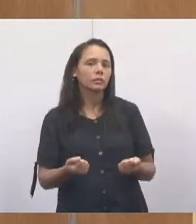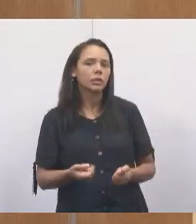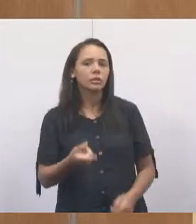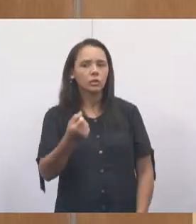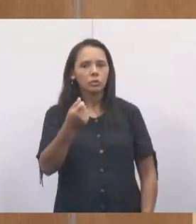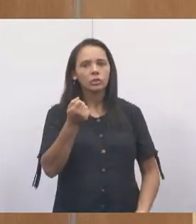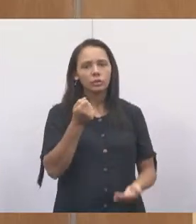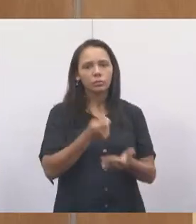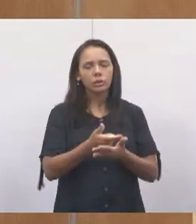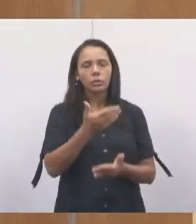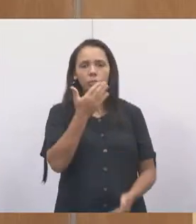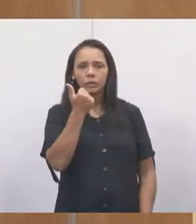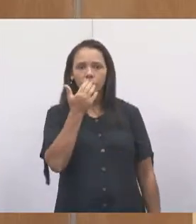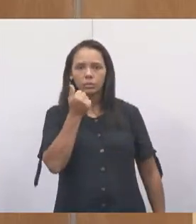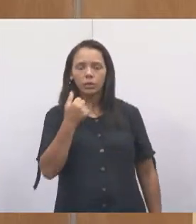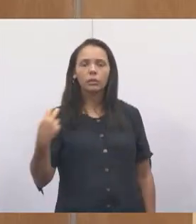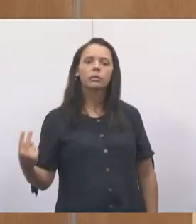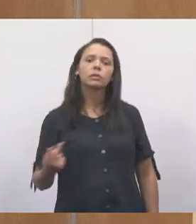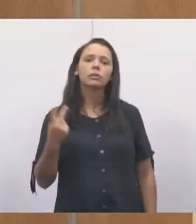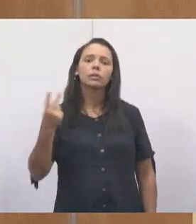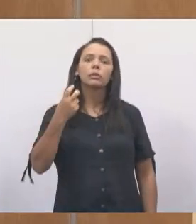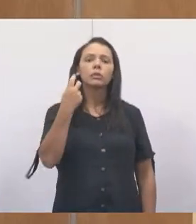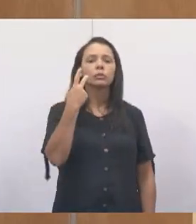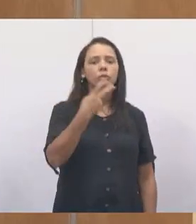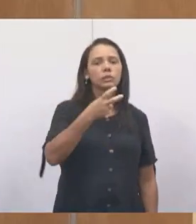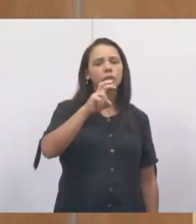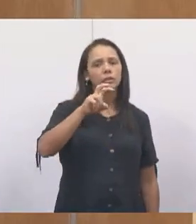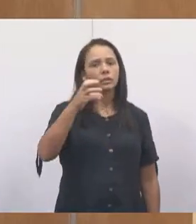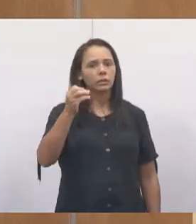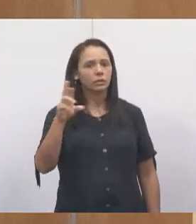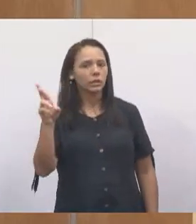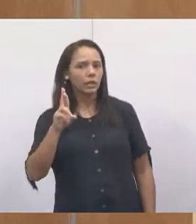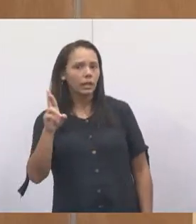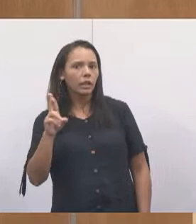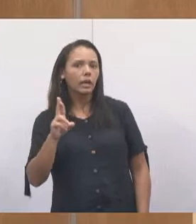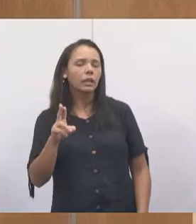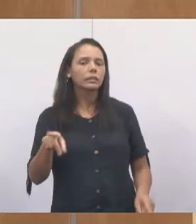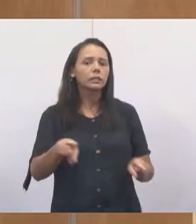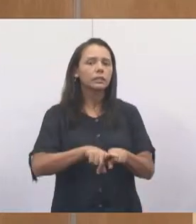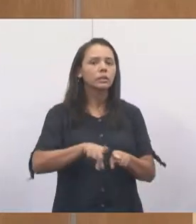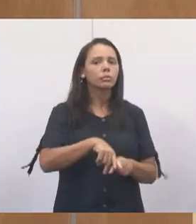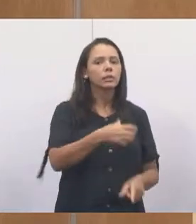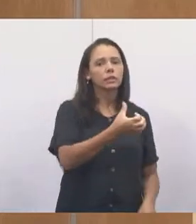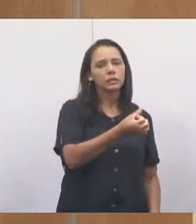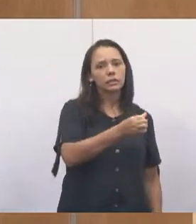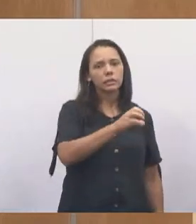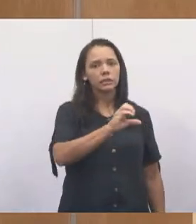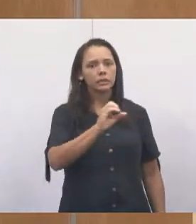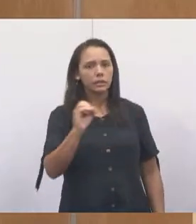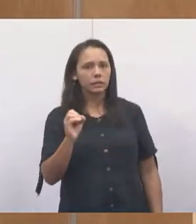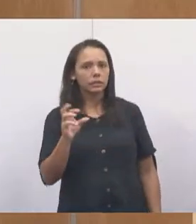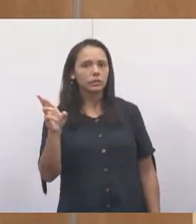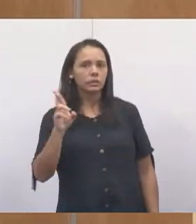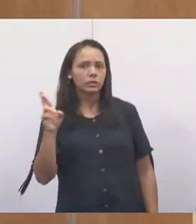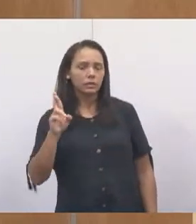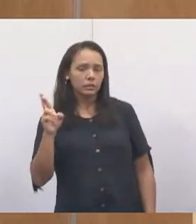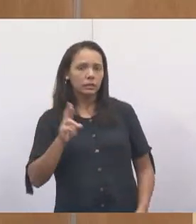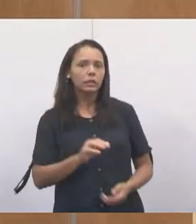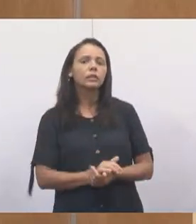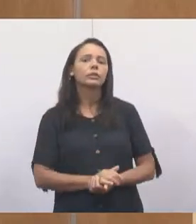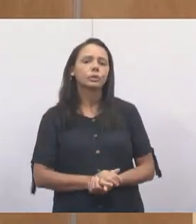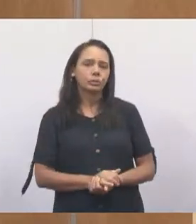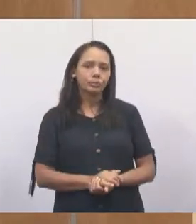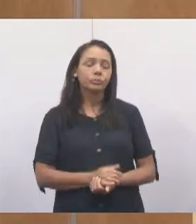de R$ 250 e o Vale Alimentação no valor de R$ 600. Um pleito trazido a nós